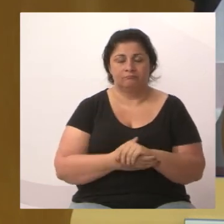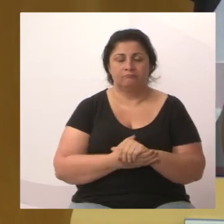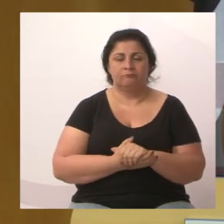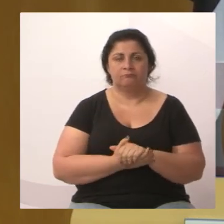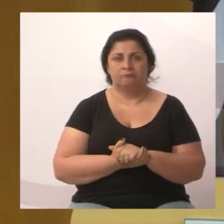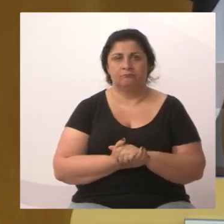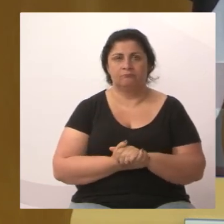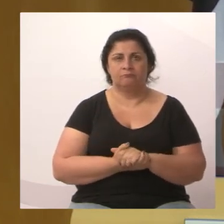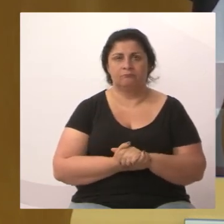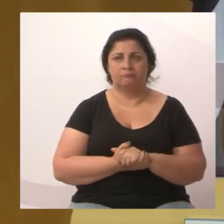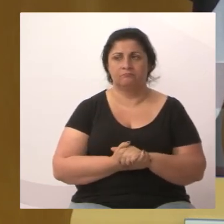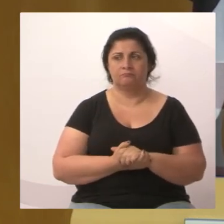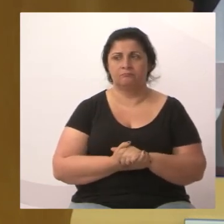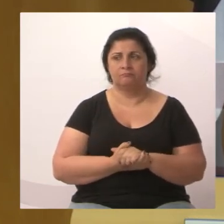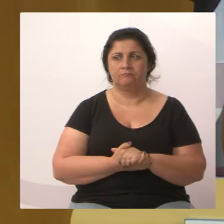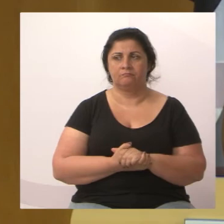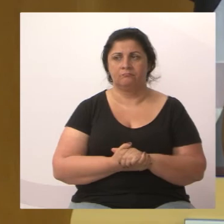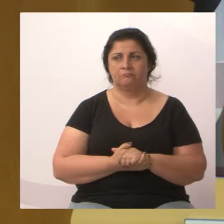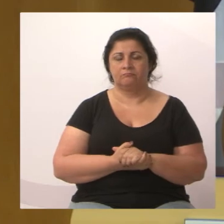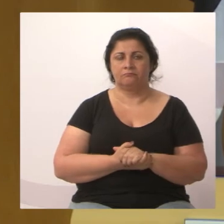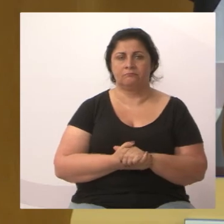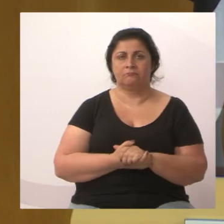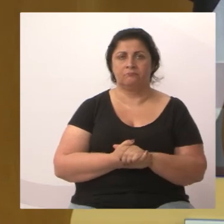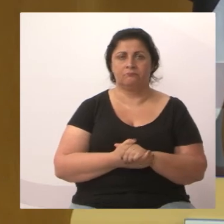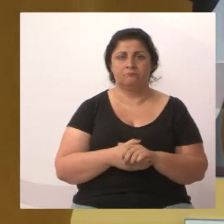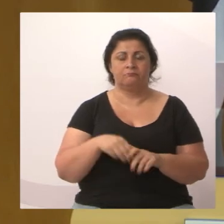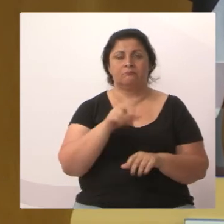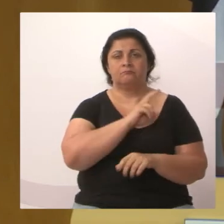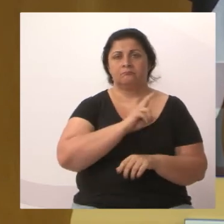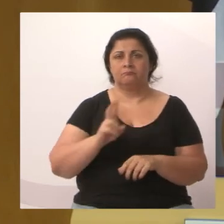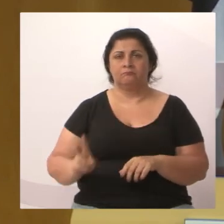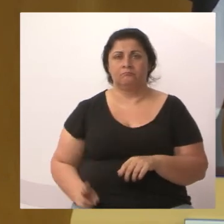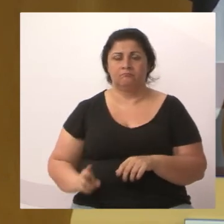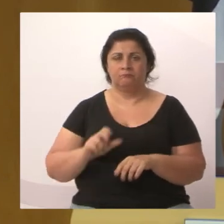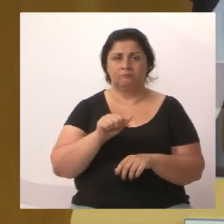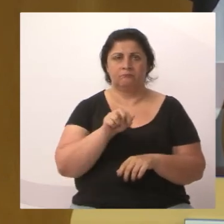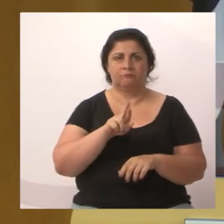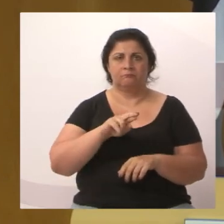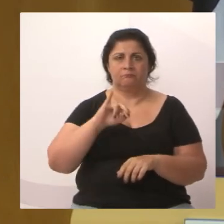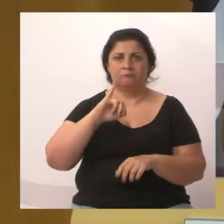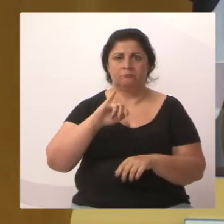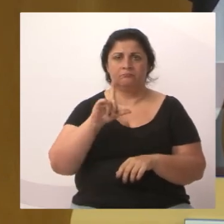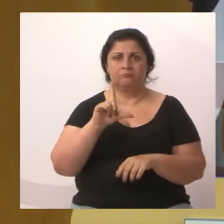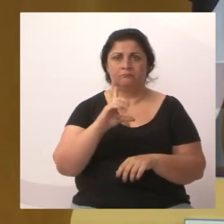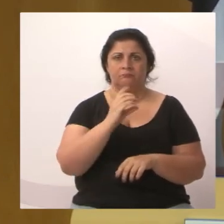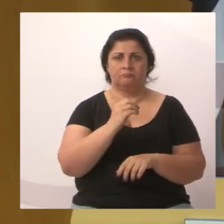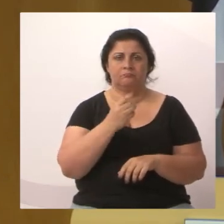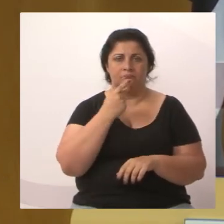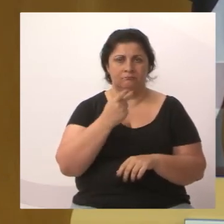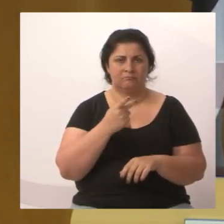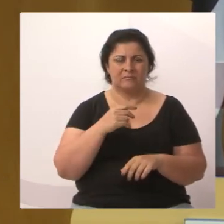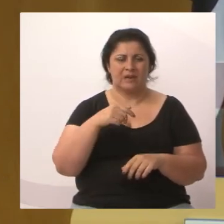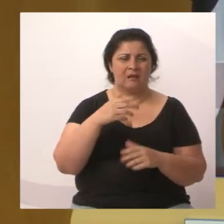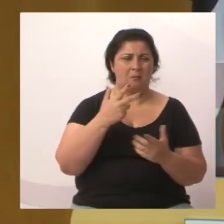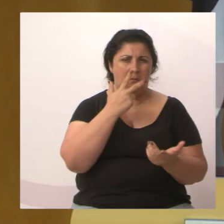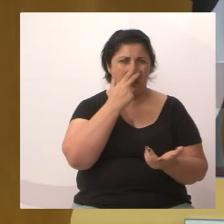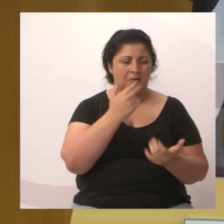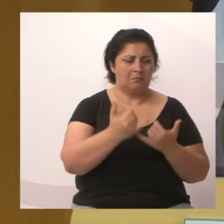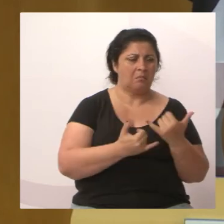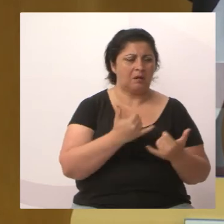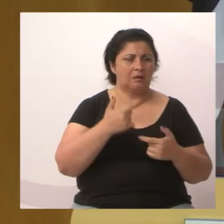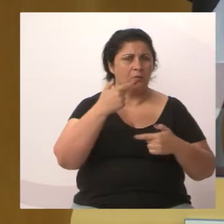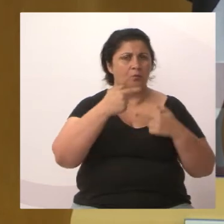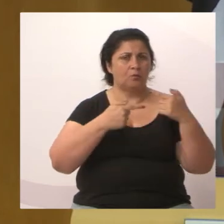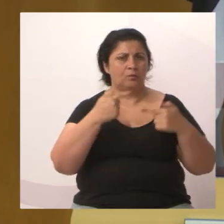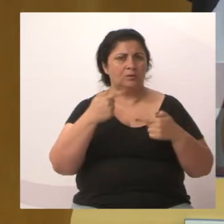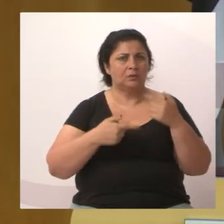né? Então, gente, quando o vereador Arildo também falou que é um jogo político, não é um jogo político. Se isso